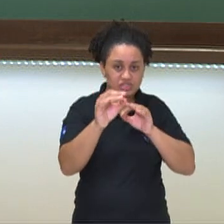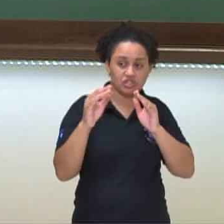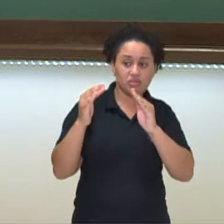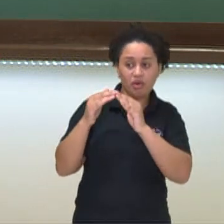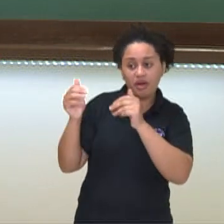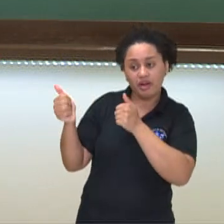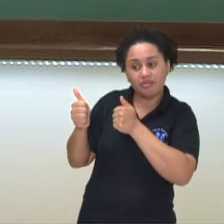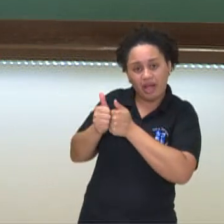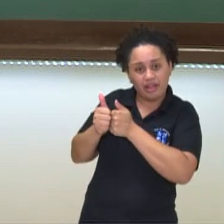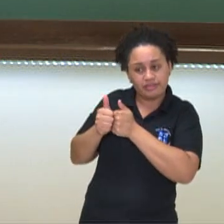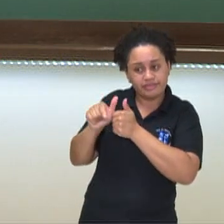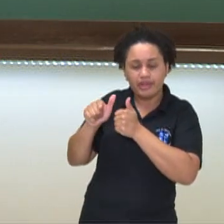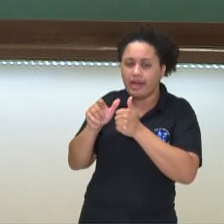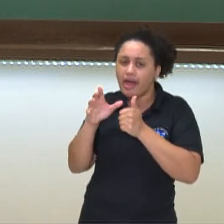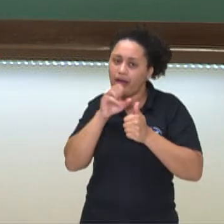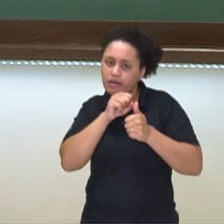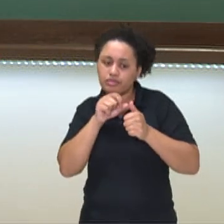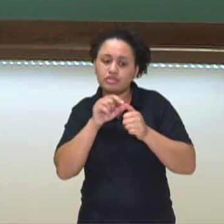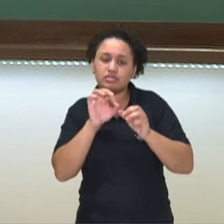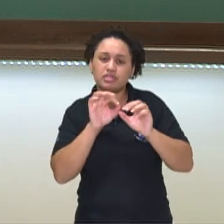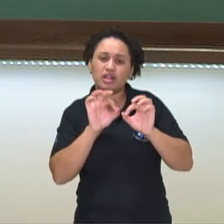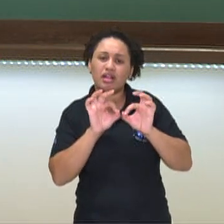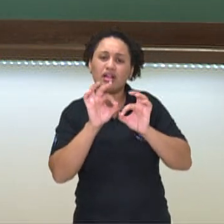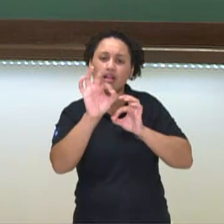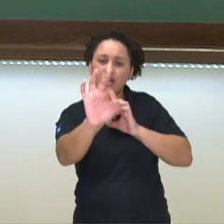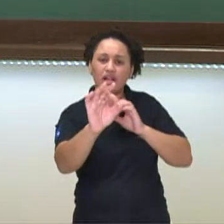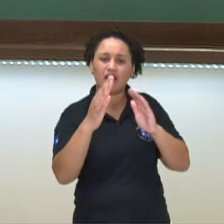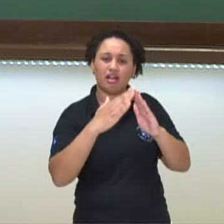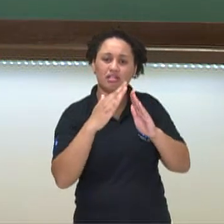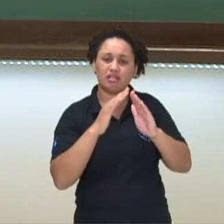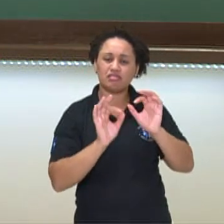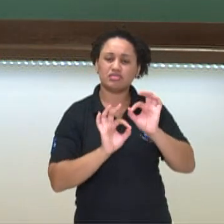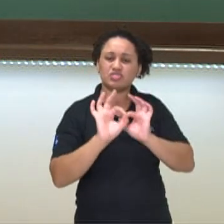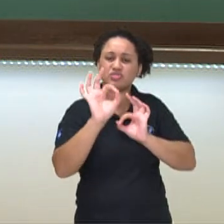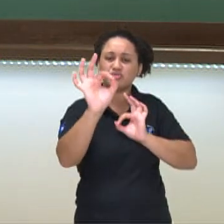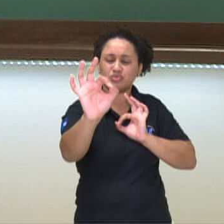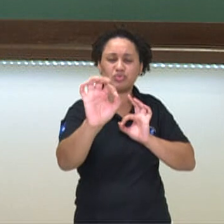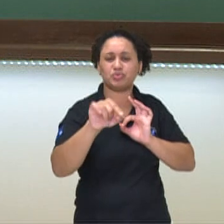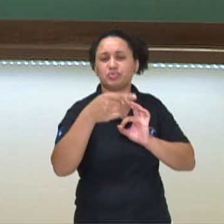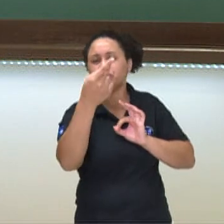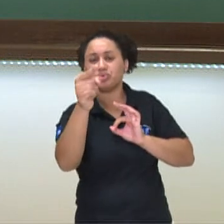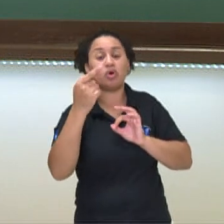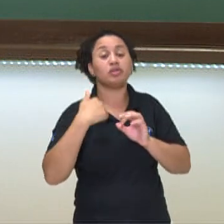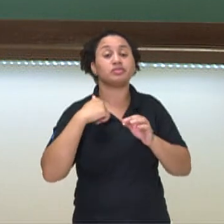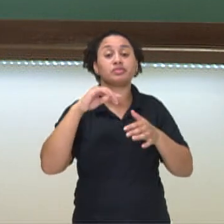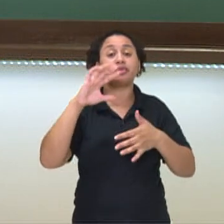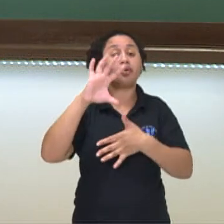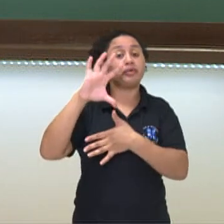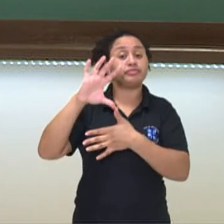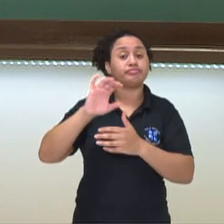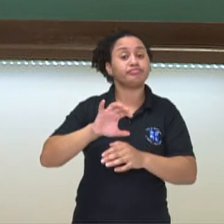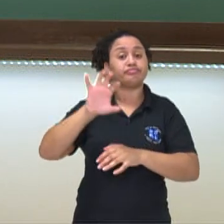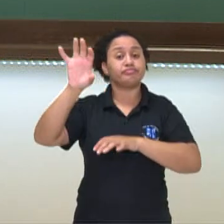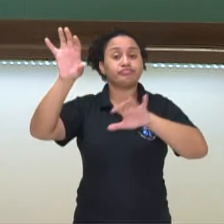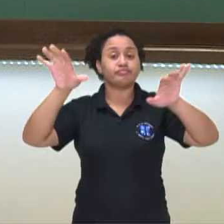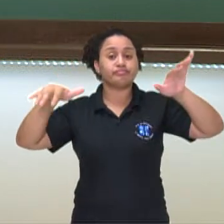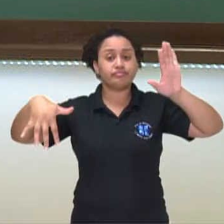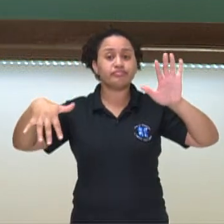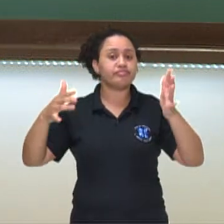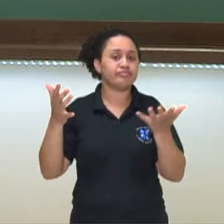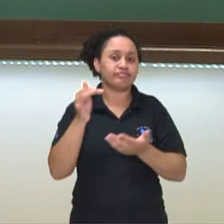carta demoraria menos tempo. Agora, se fosse uma correspondência para ser enviada para outro continente, esse tempo poderia chegar